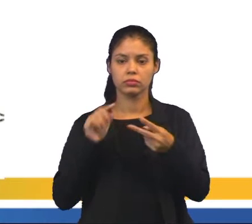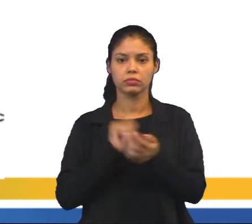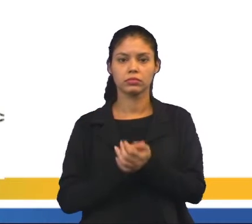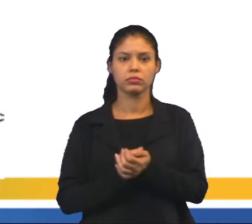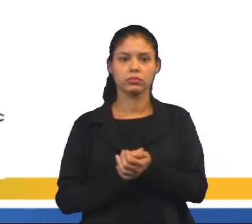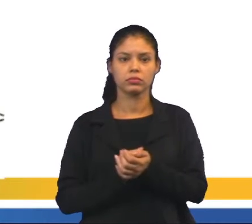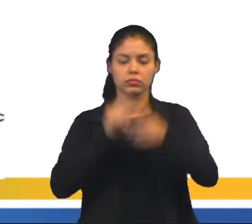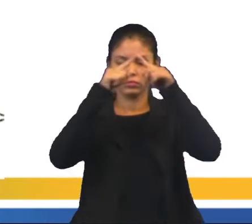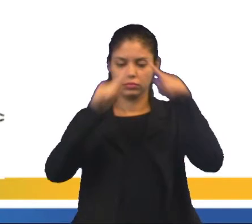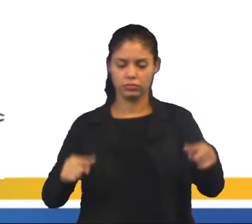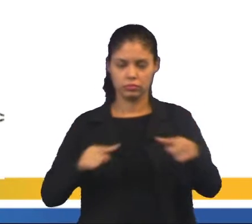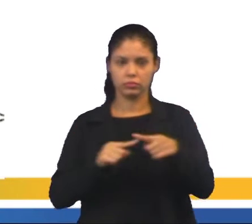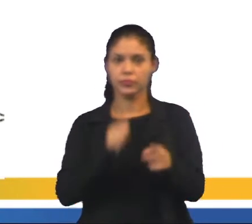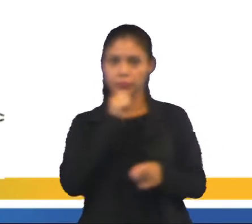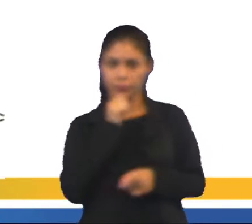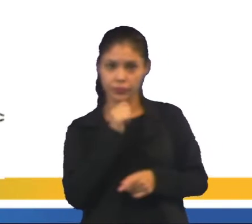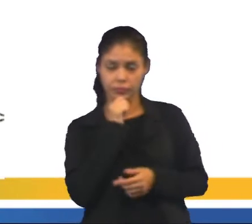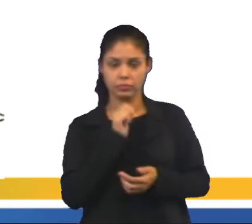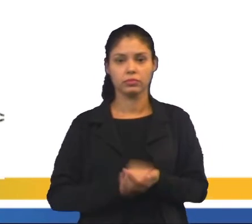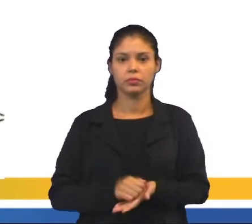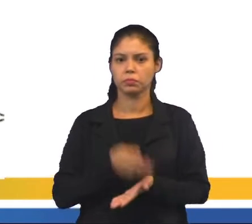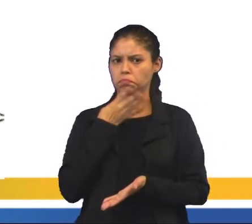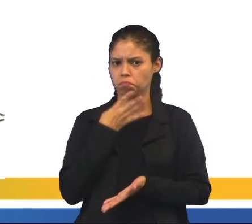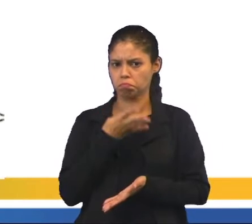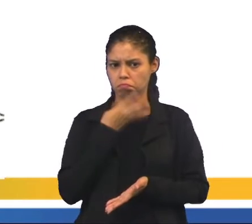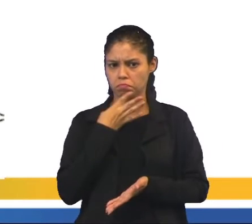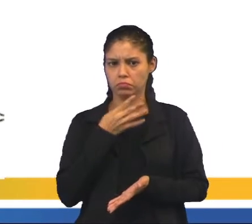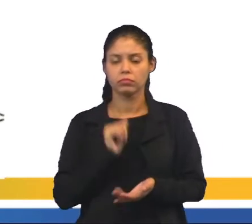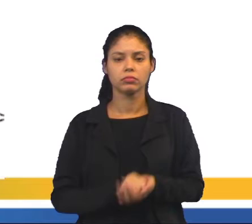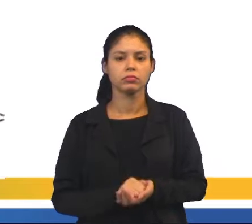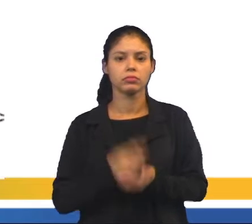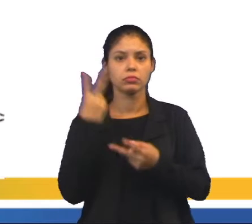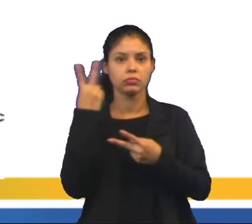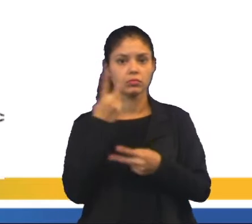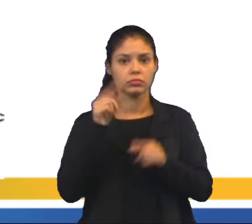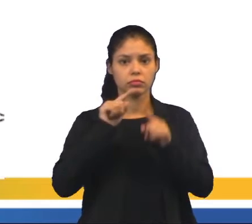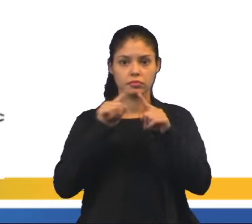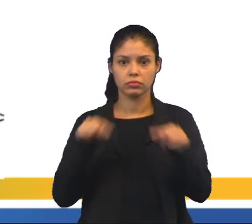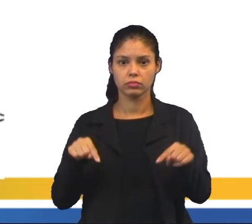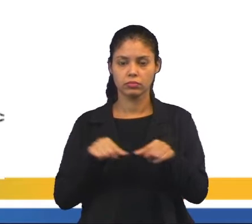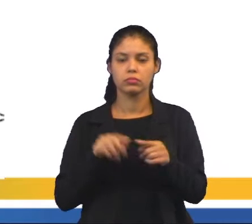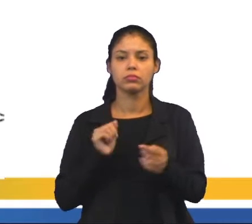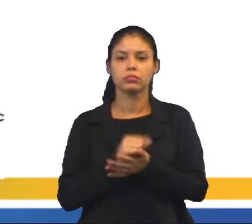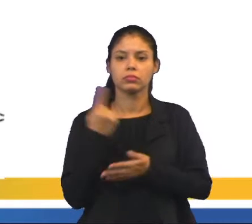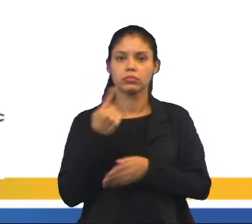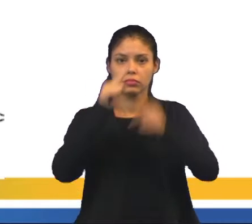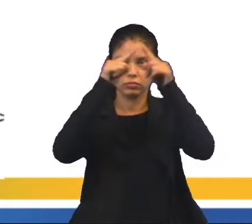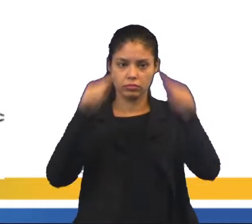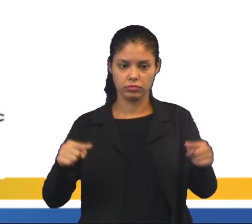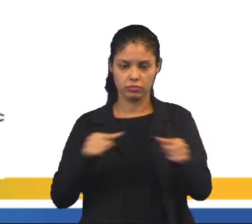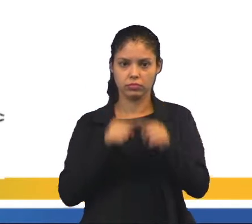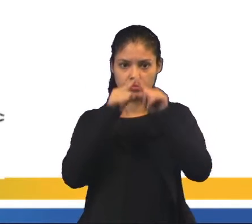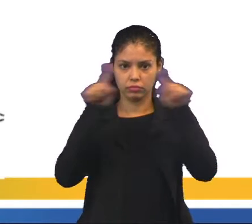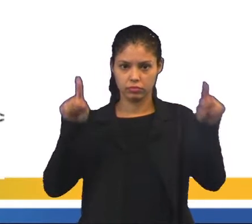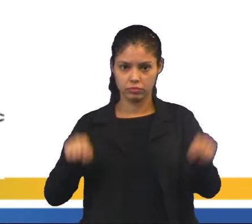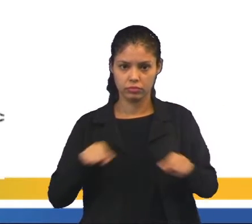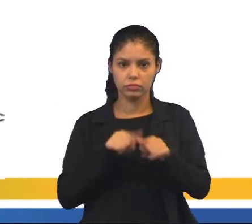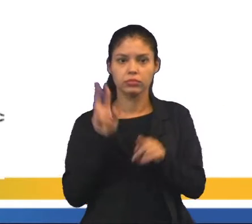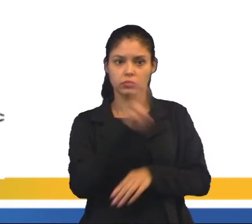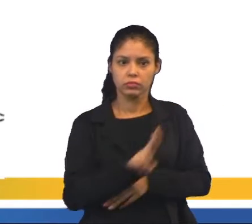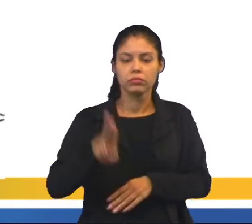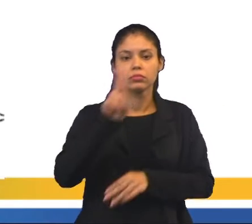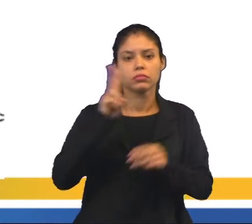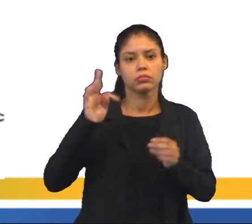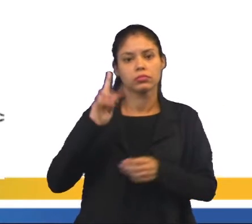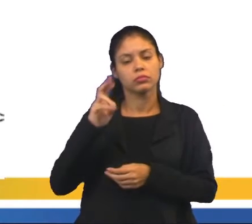lados desse triângulo. Além disso, se conhecermos dois lados de um triângulo retângulo,